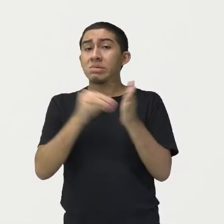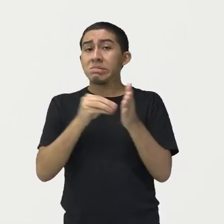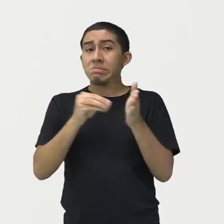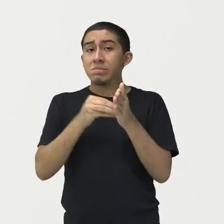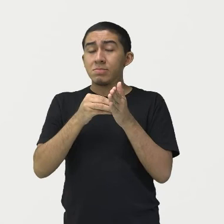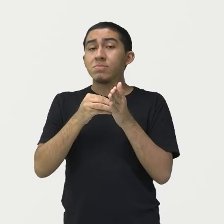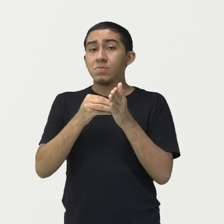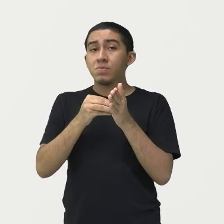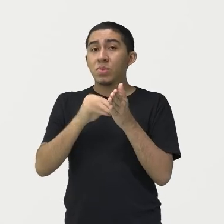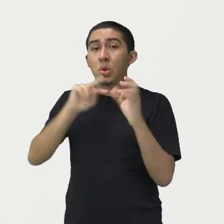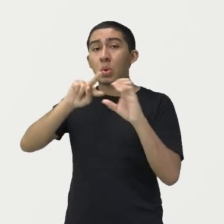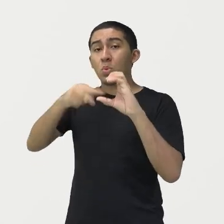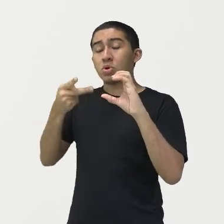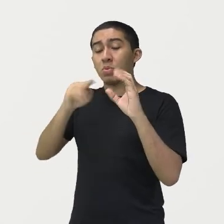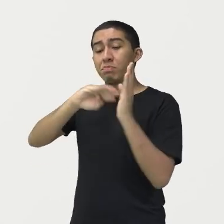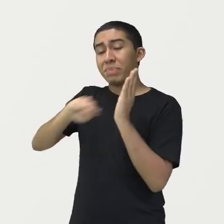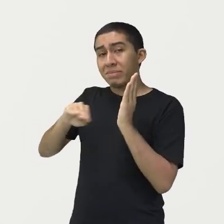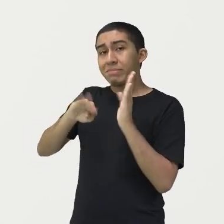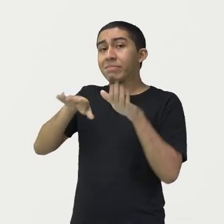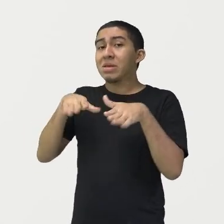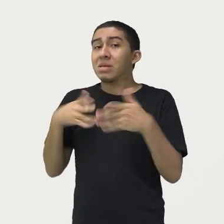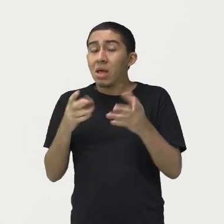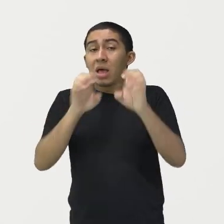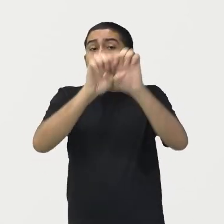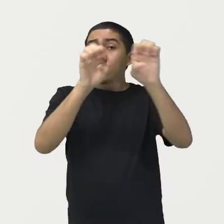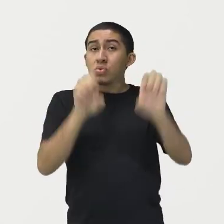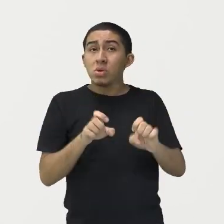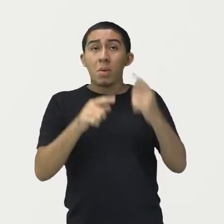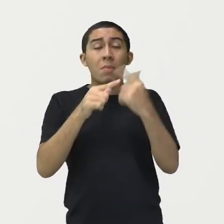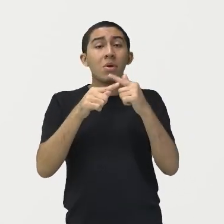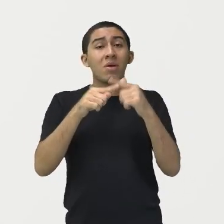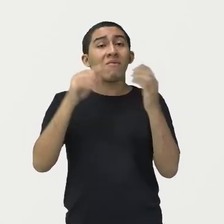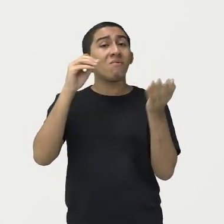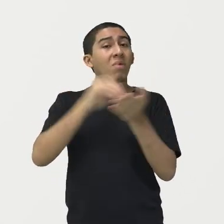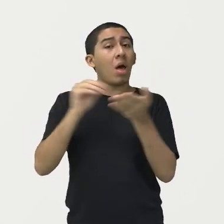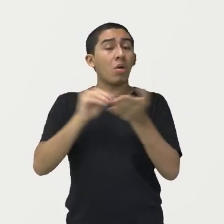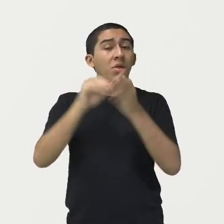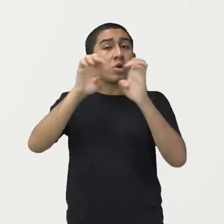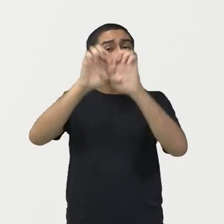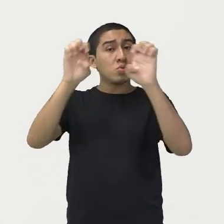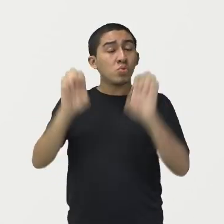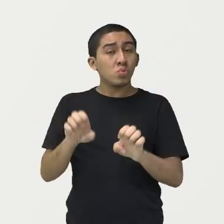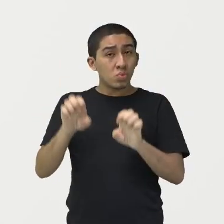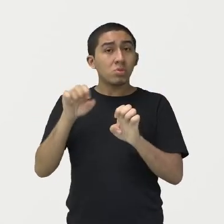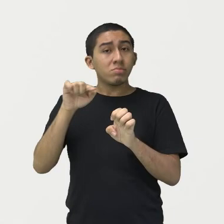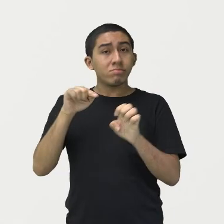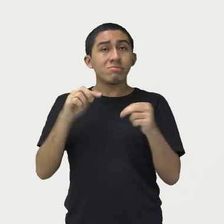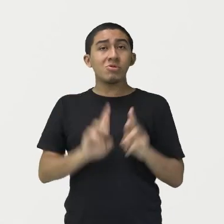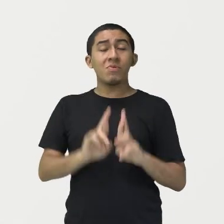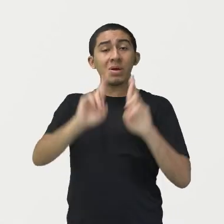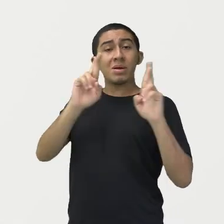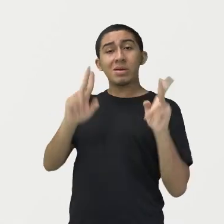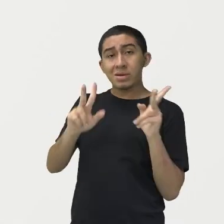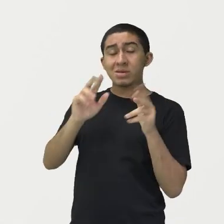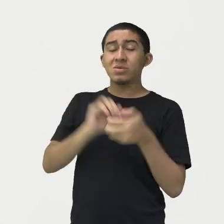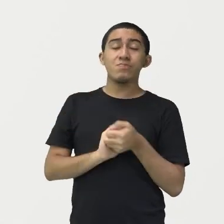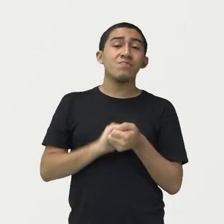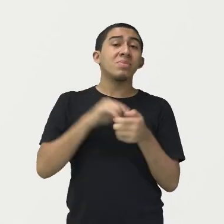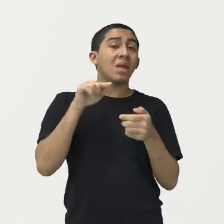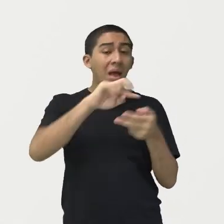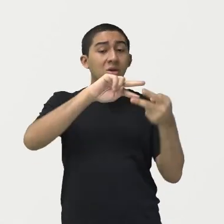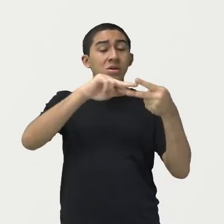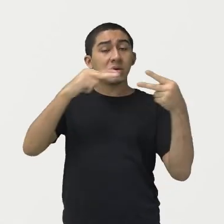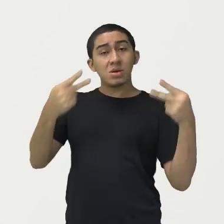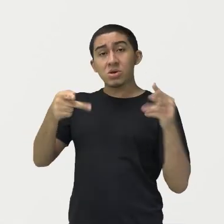deletado. Então, é estrutural porque vai mudar a estrutura do cromossomo, tá? É uma condição genética que